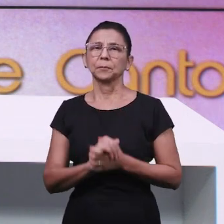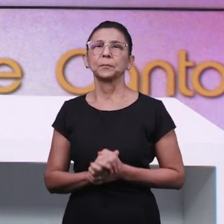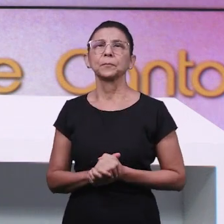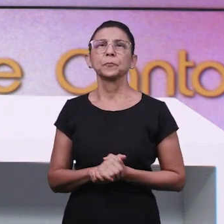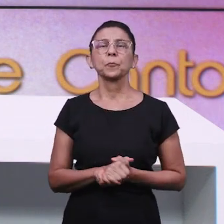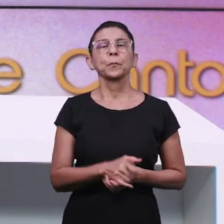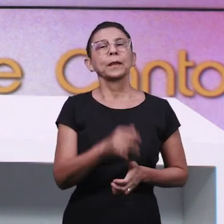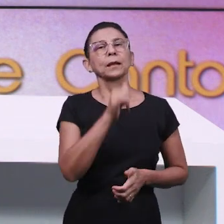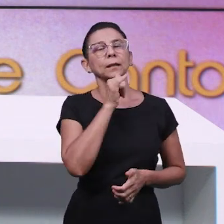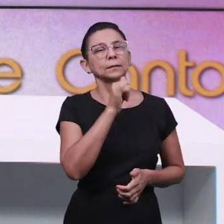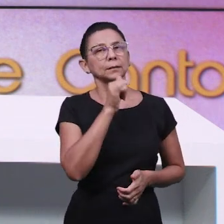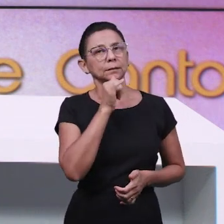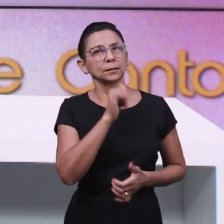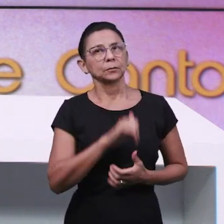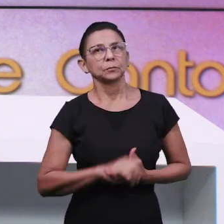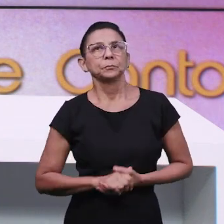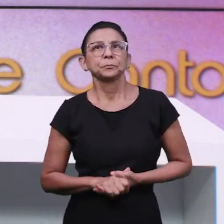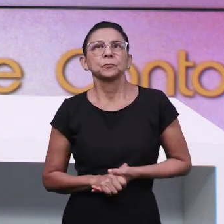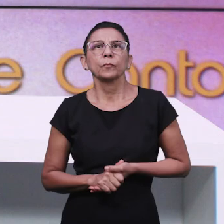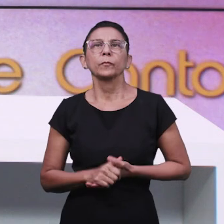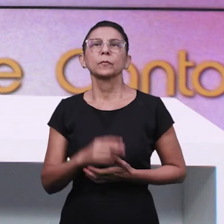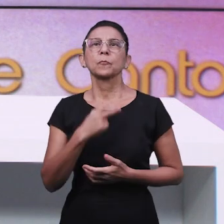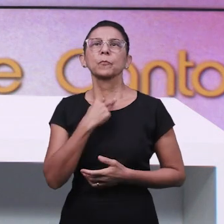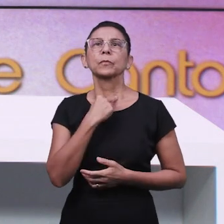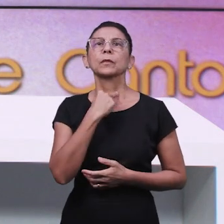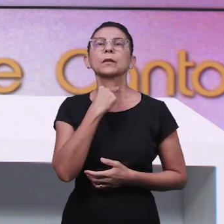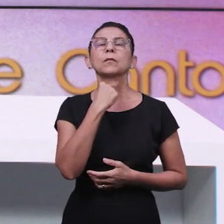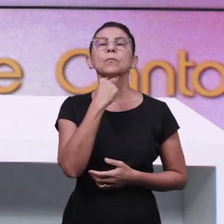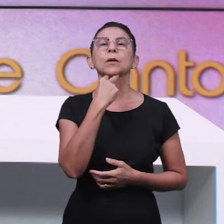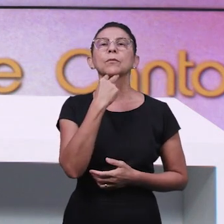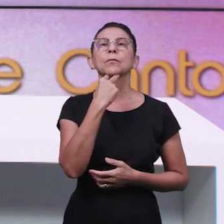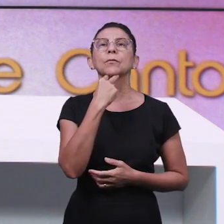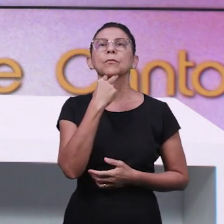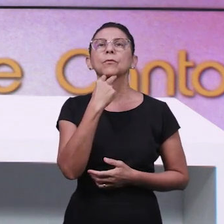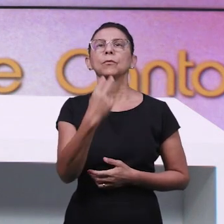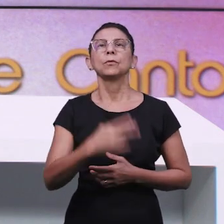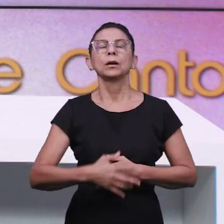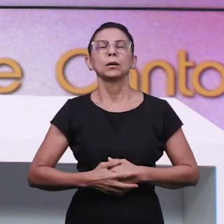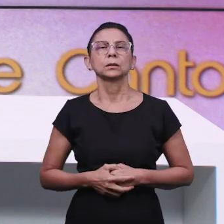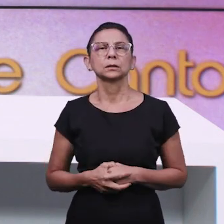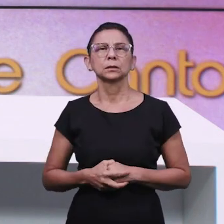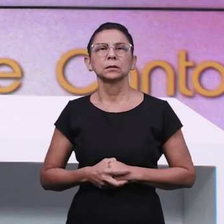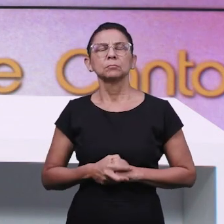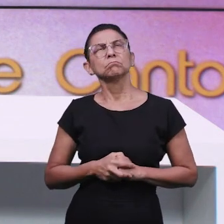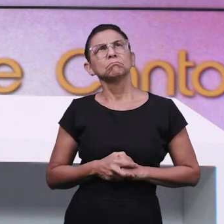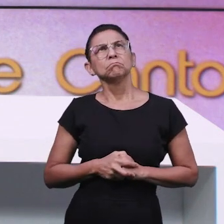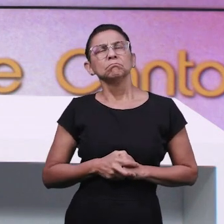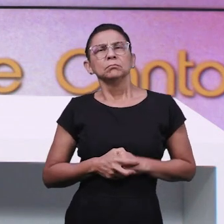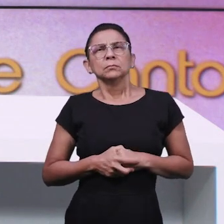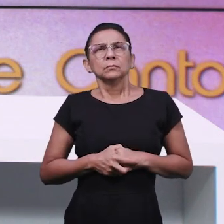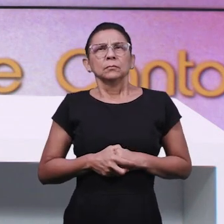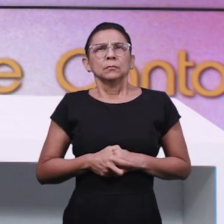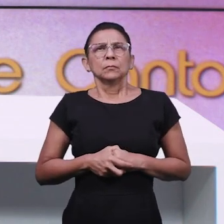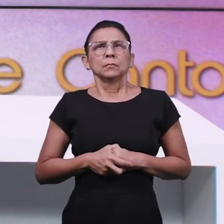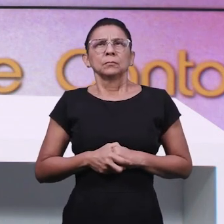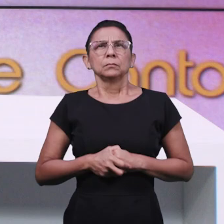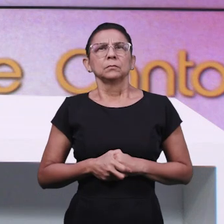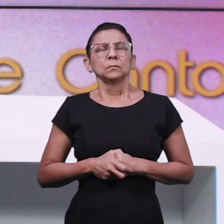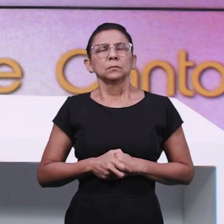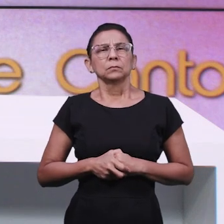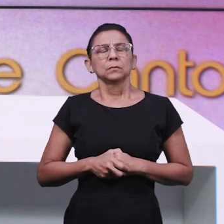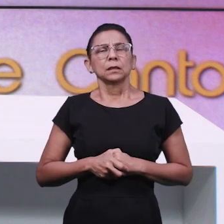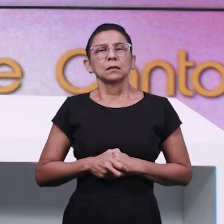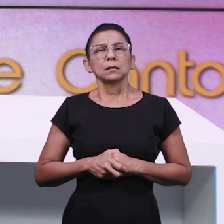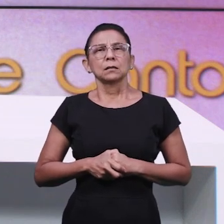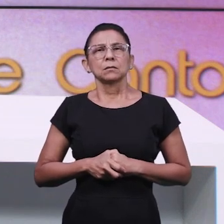estrutura, como por exemplo, uma voz de peito, uma voz mais densa, uma voz de